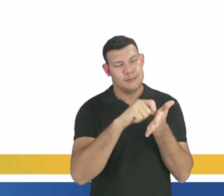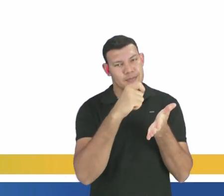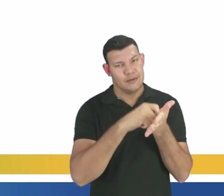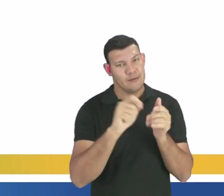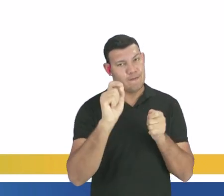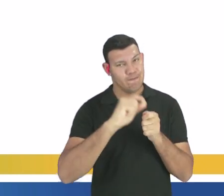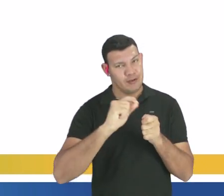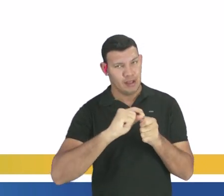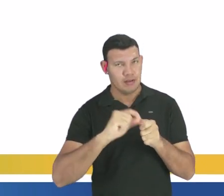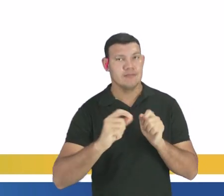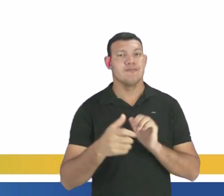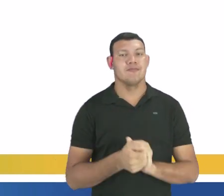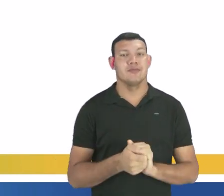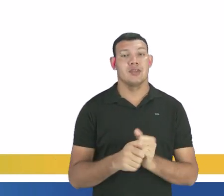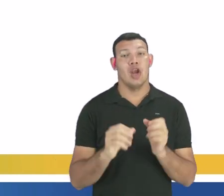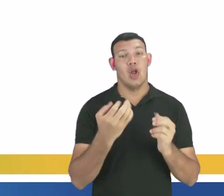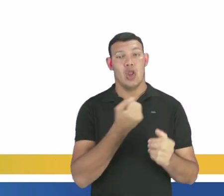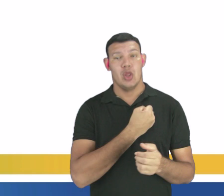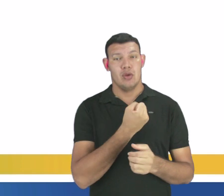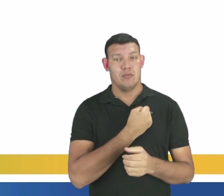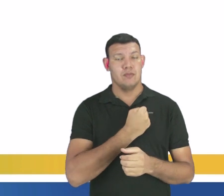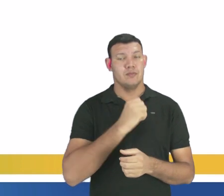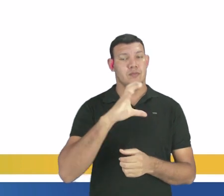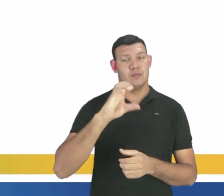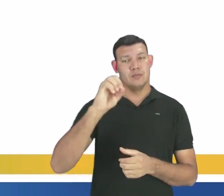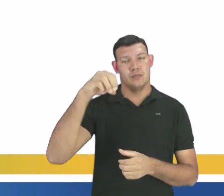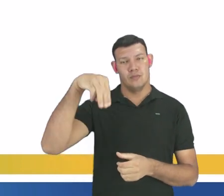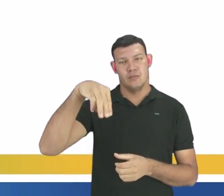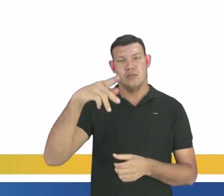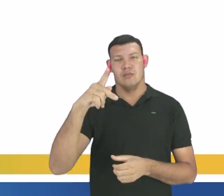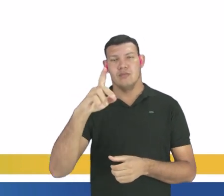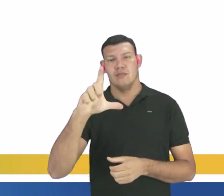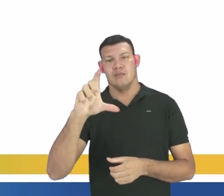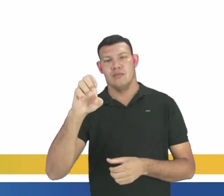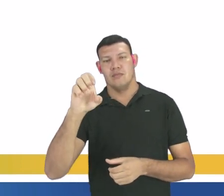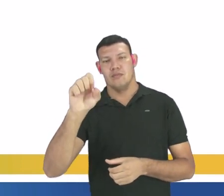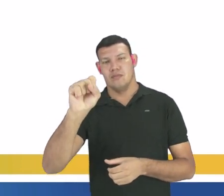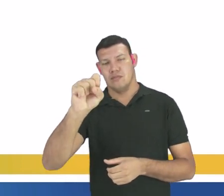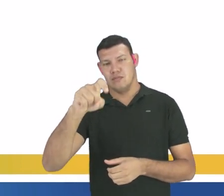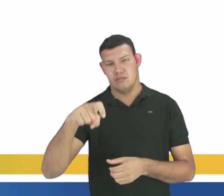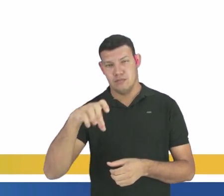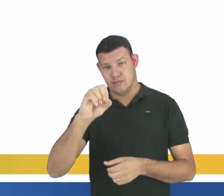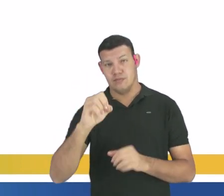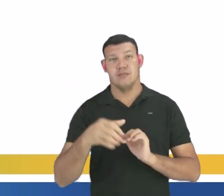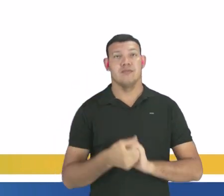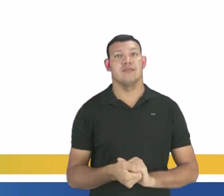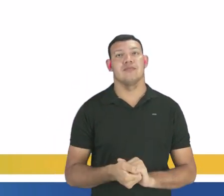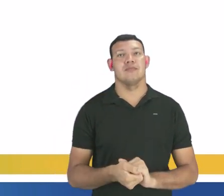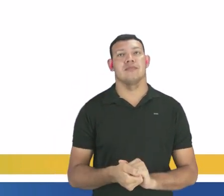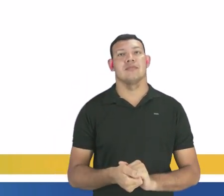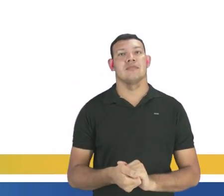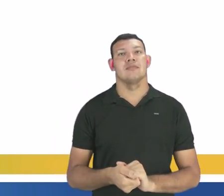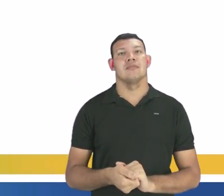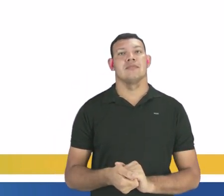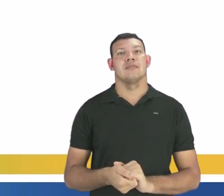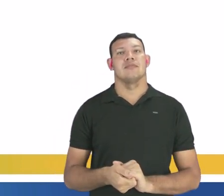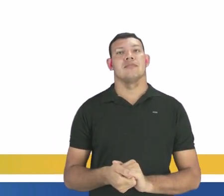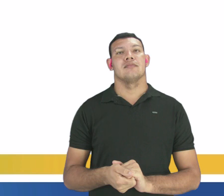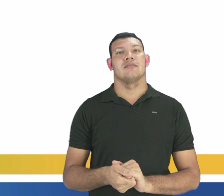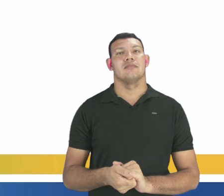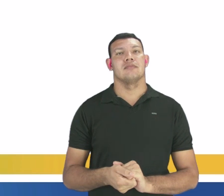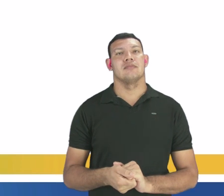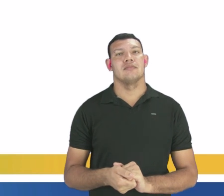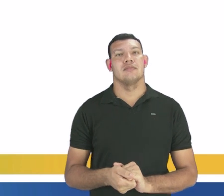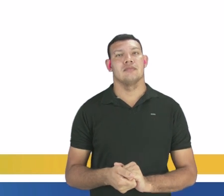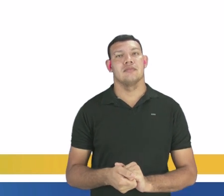números complexos, você terá a seguinte definição, que ele será 2 raiz de i. Esse i é imaginário. E aí